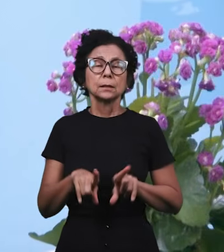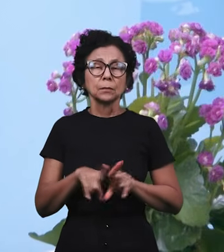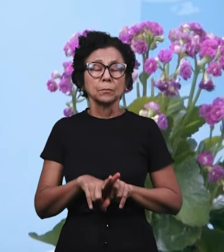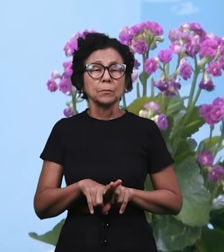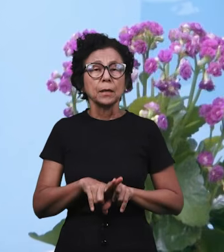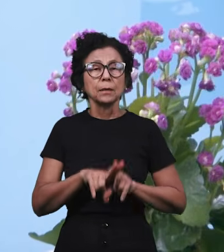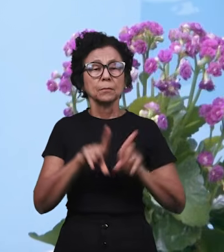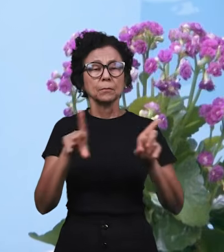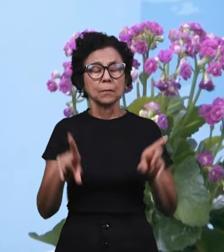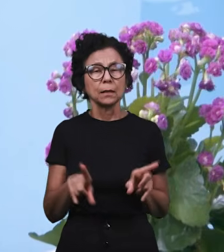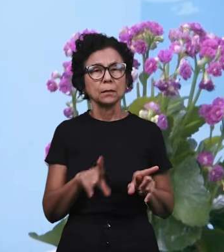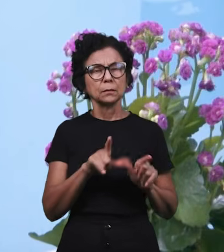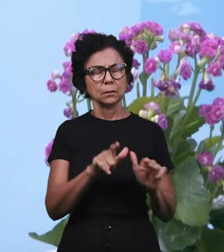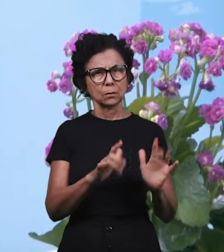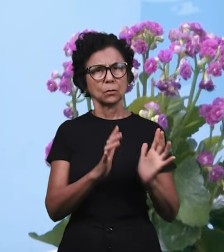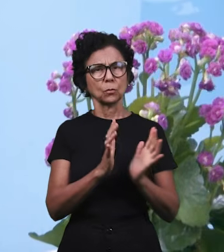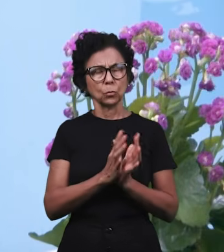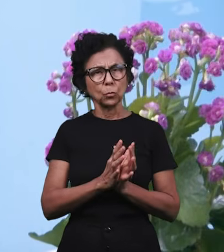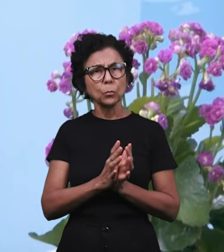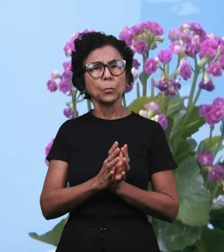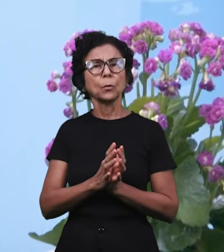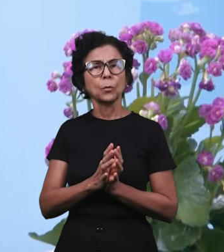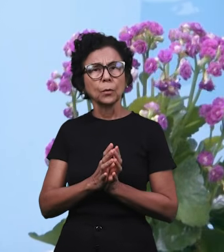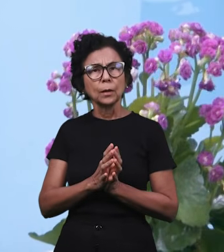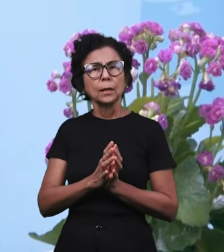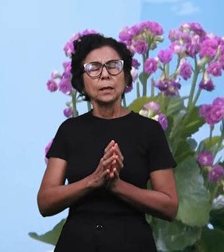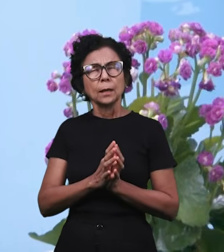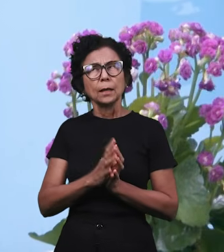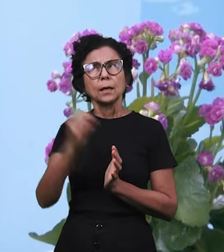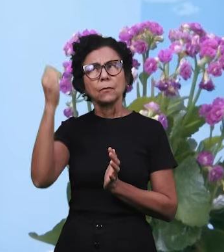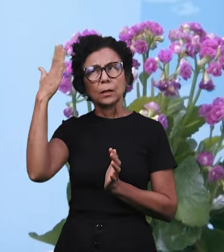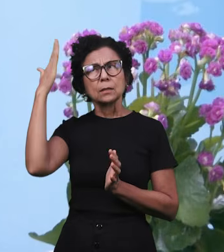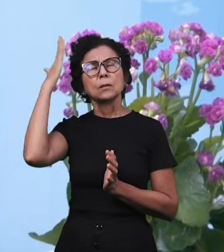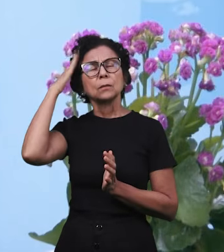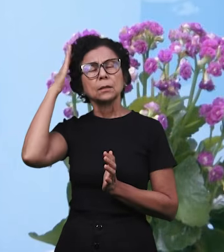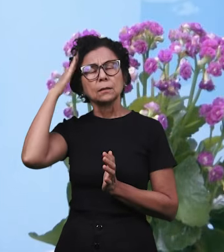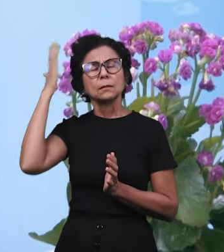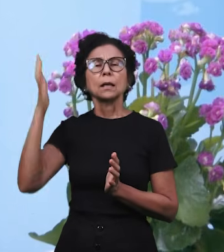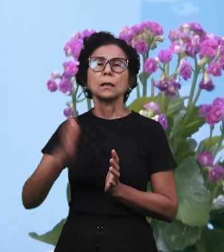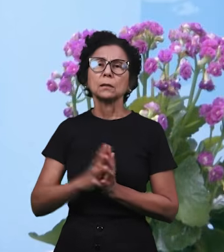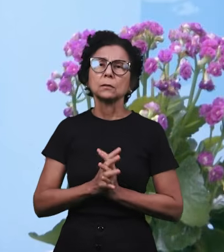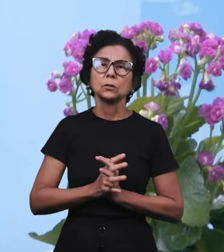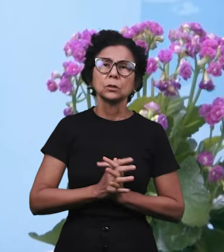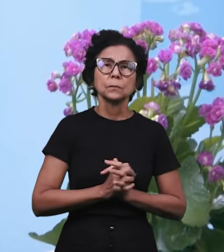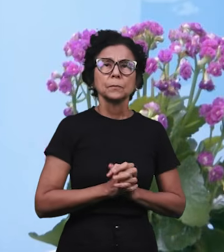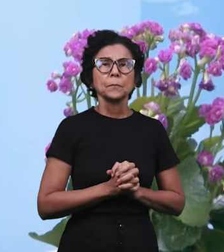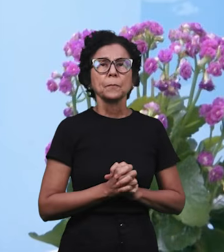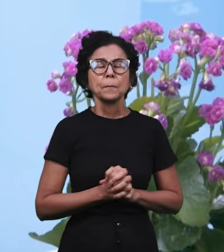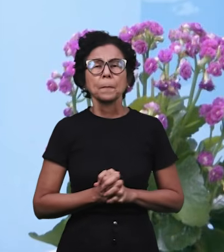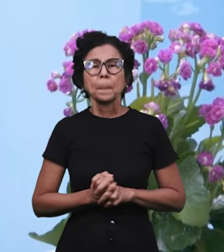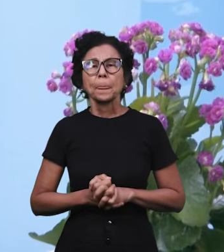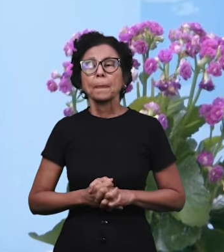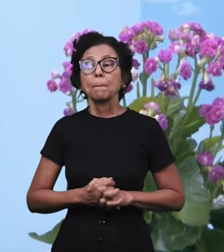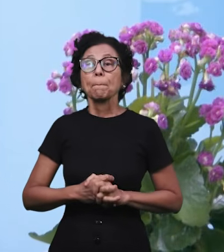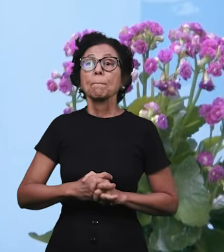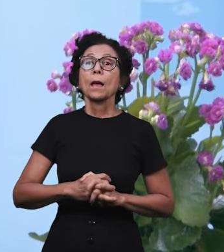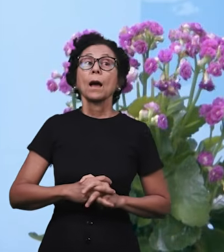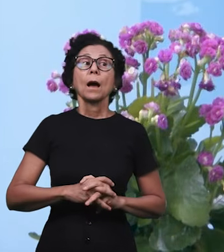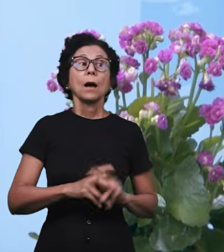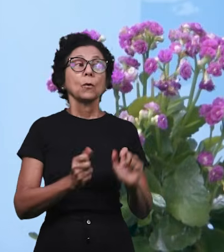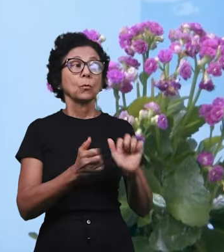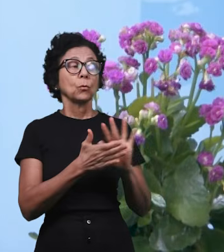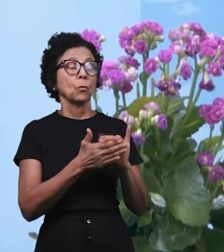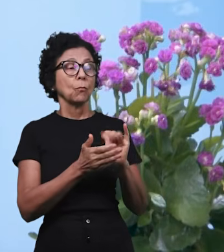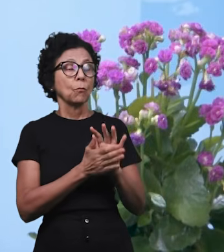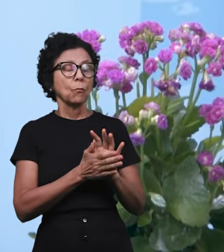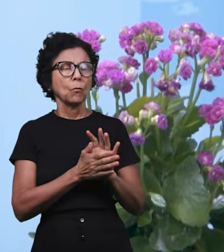nesse louvor aqui, você foi lá no culto profético, não chegou no culto profético, mas você pegou essa lista de louvor e viu. Há uma fonte aberta